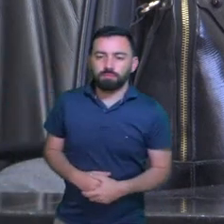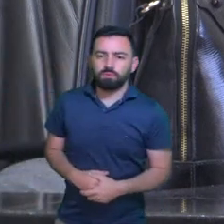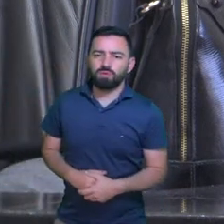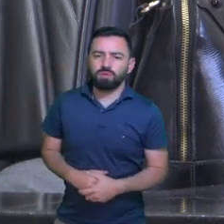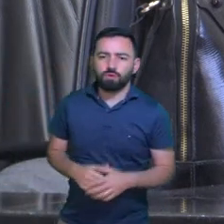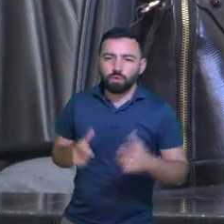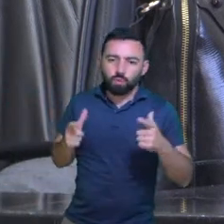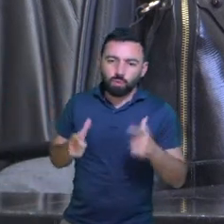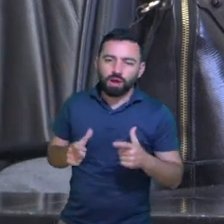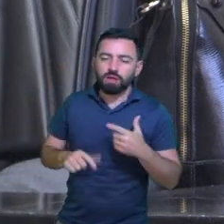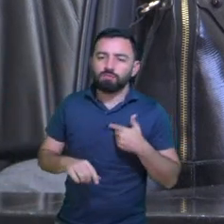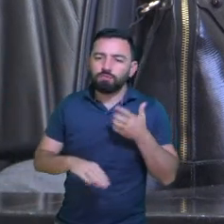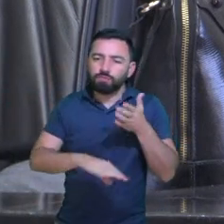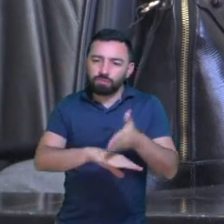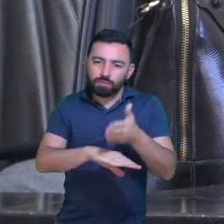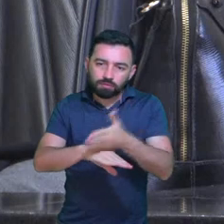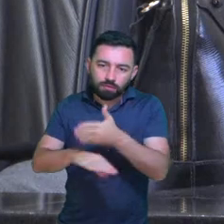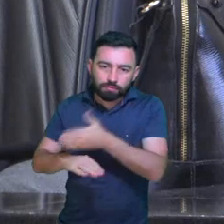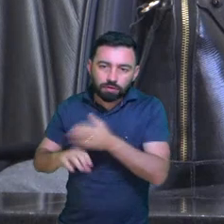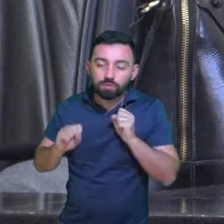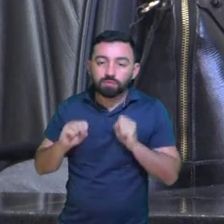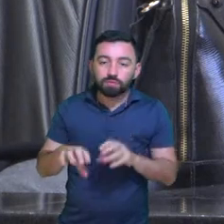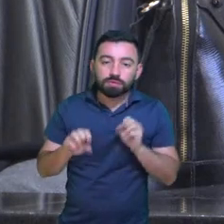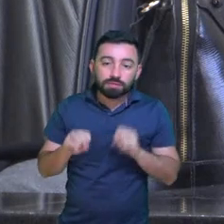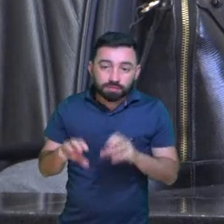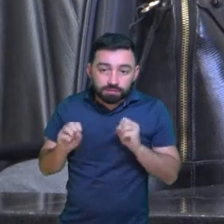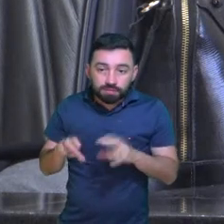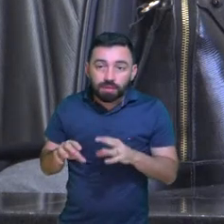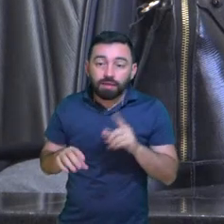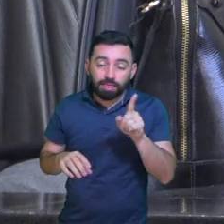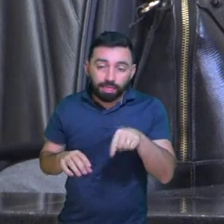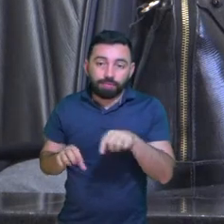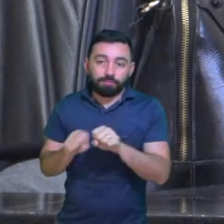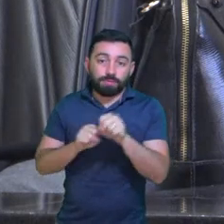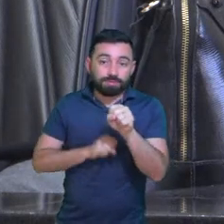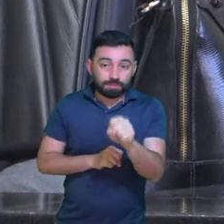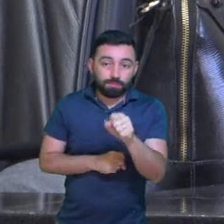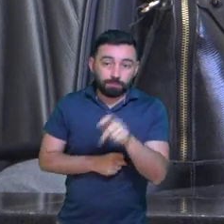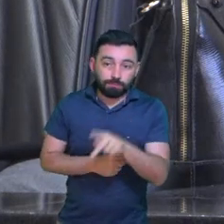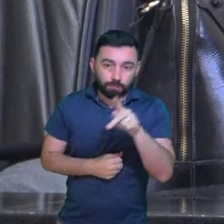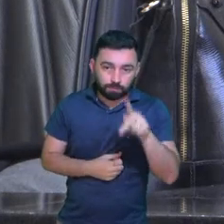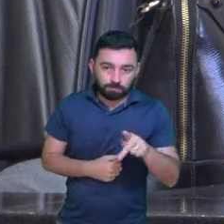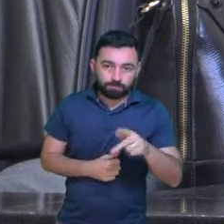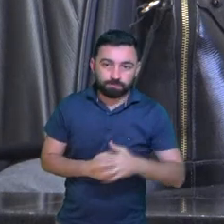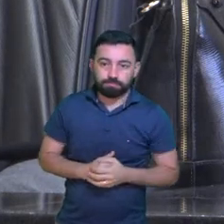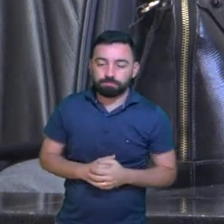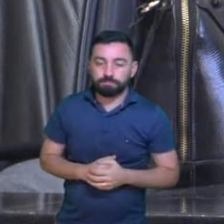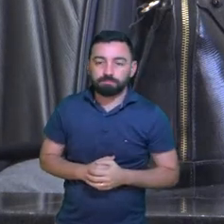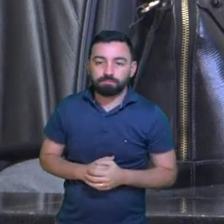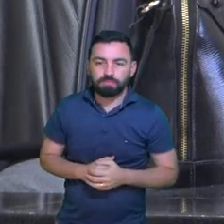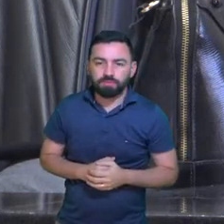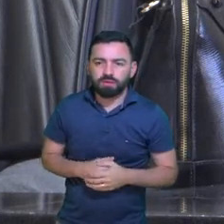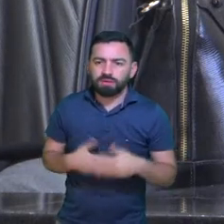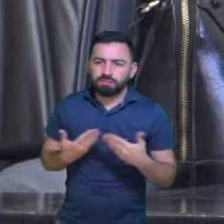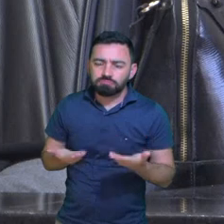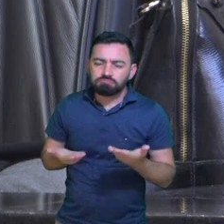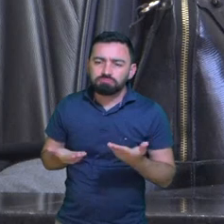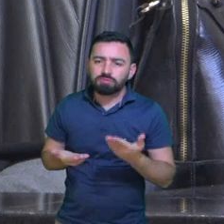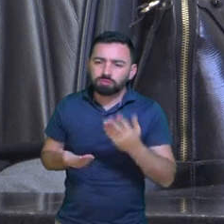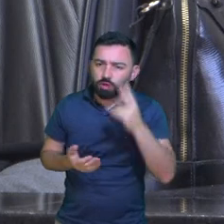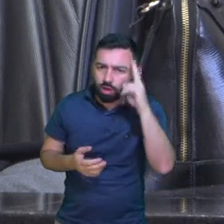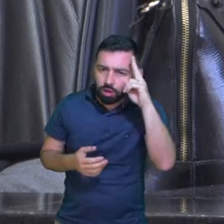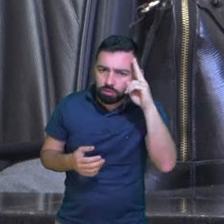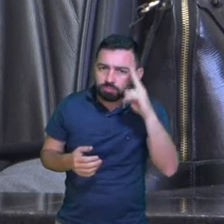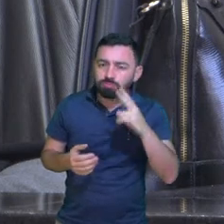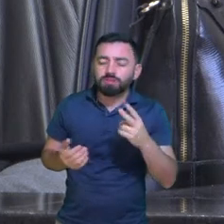que o grande nó da educação está na formação de professores a gente tem um histórico eu vou falar muito brevemente para